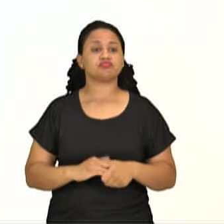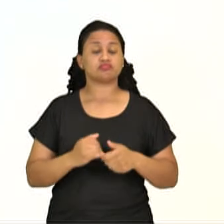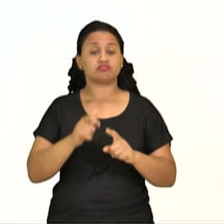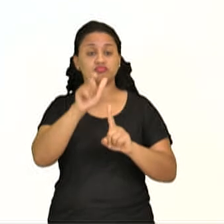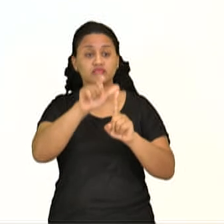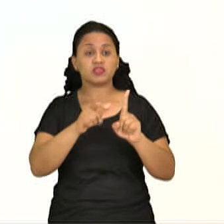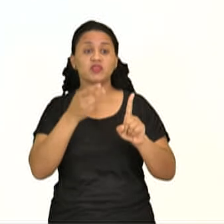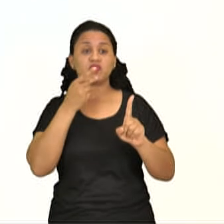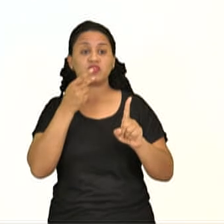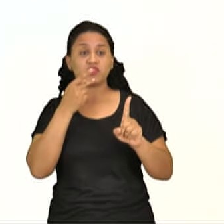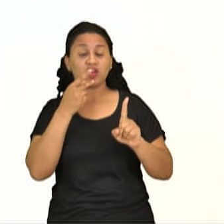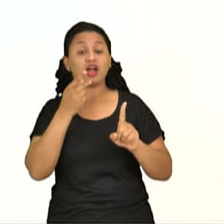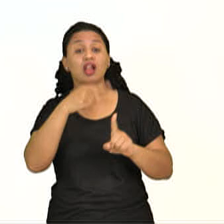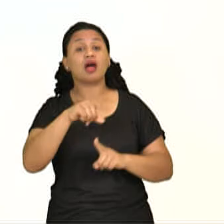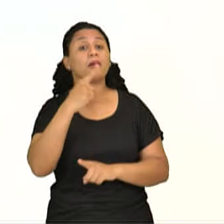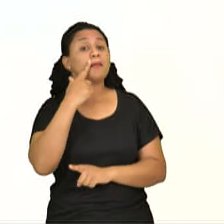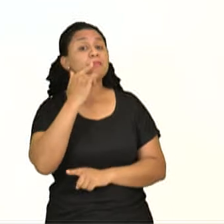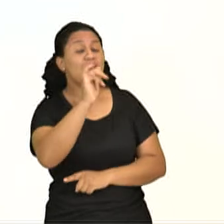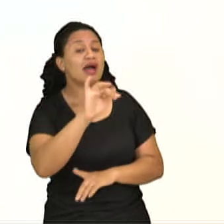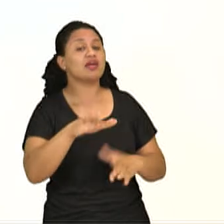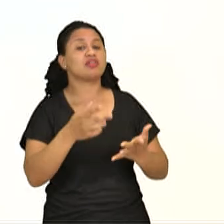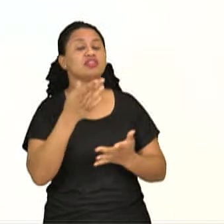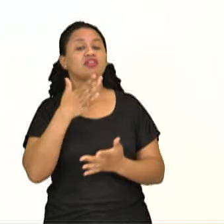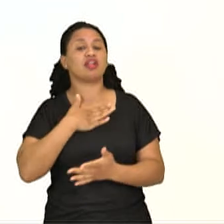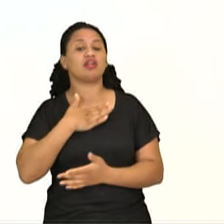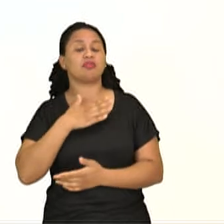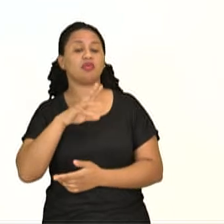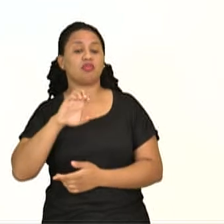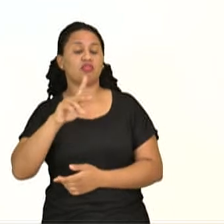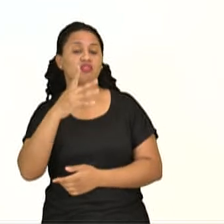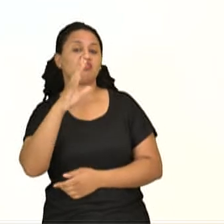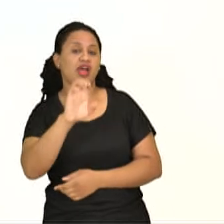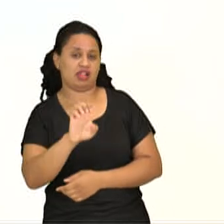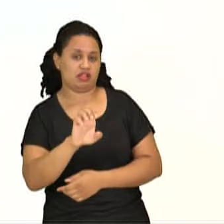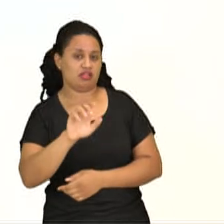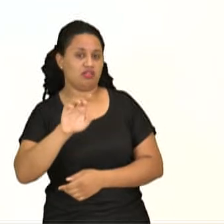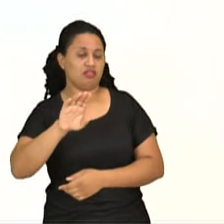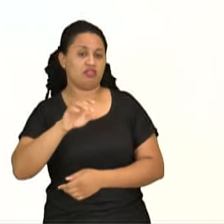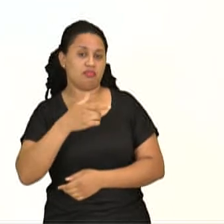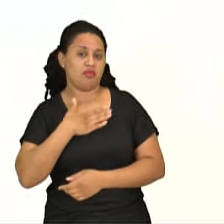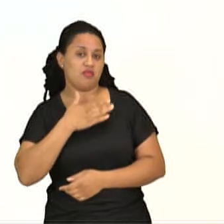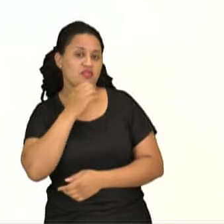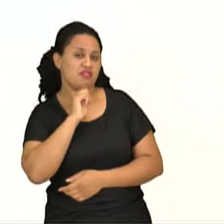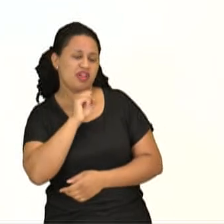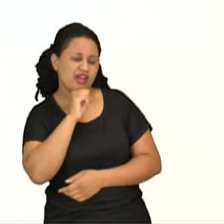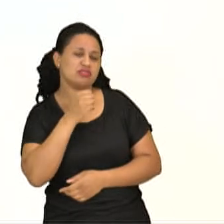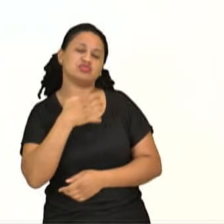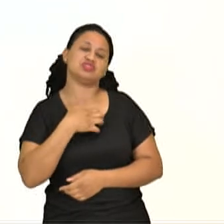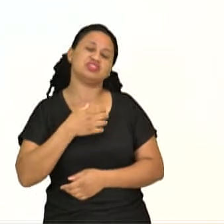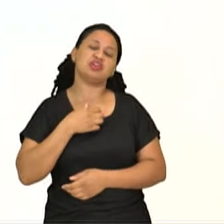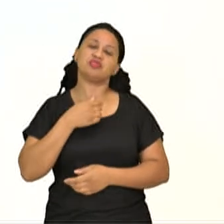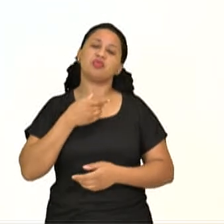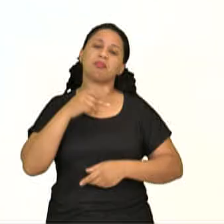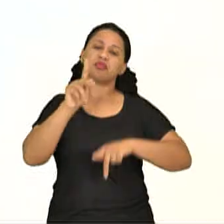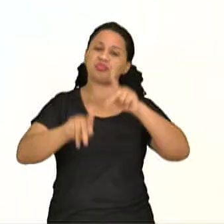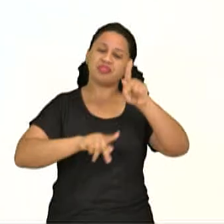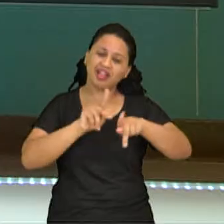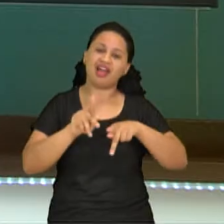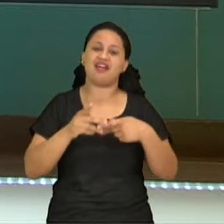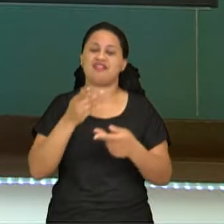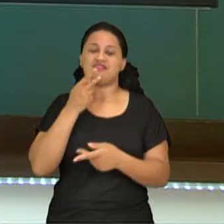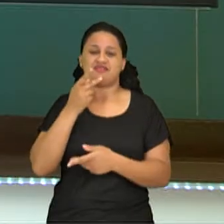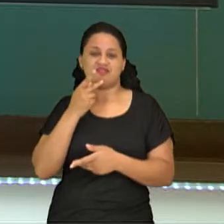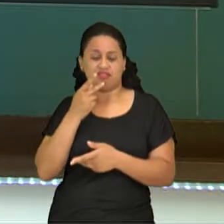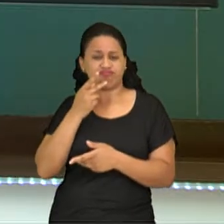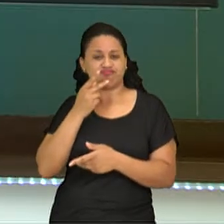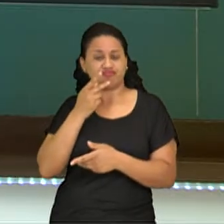personagem refere-se ao seu pai ao utilizar a expressão meu velho. Como nós havíamos comentado, uma expressão popular, uma gíria, né? Geralmente vocês